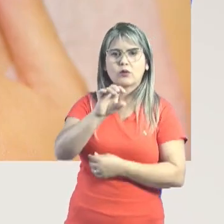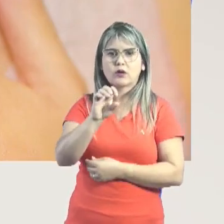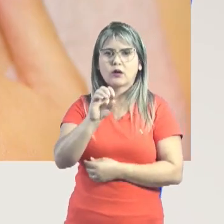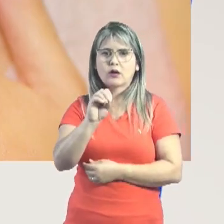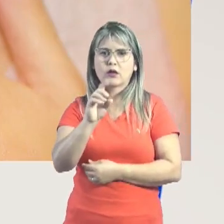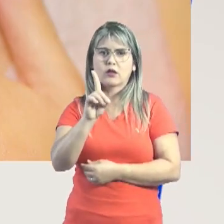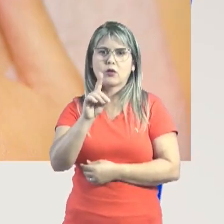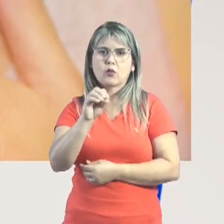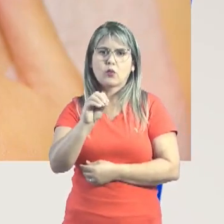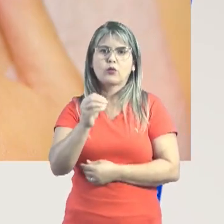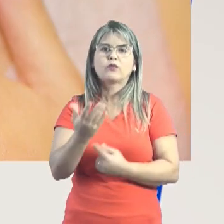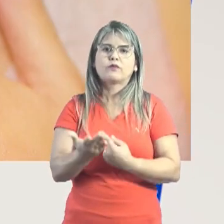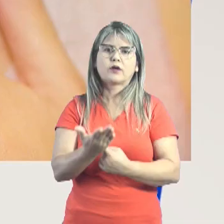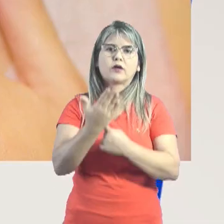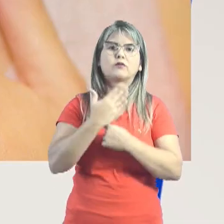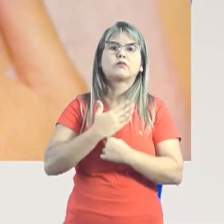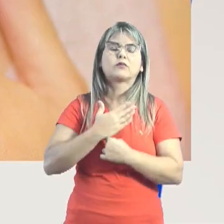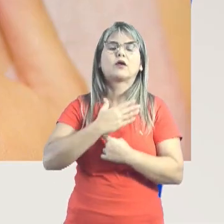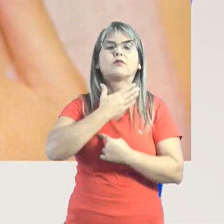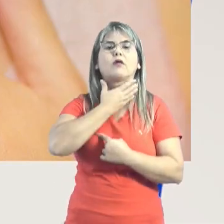tá bom?